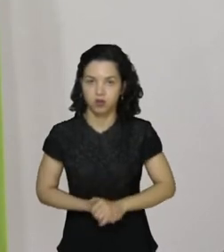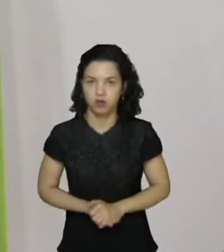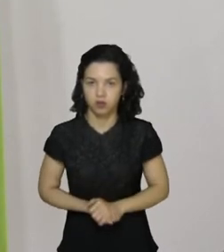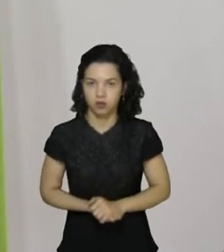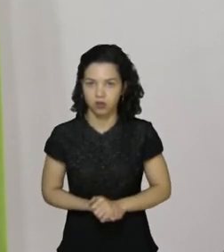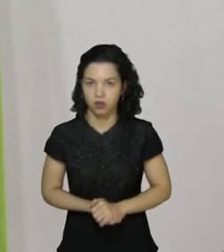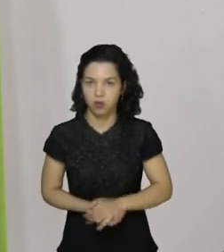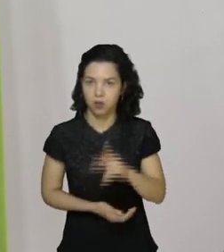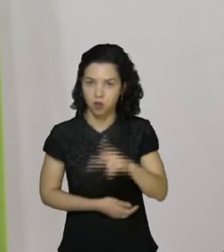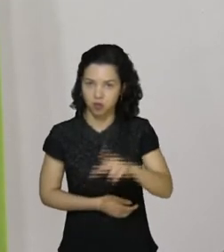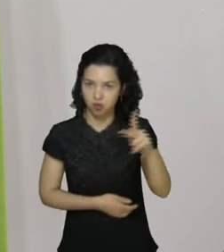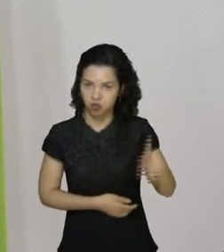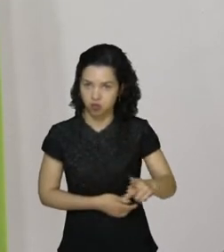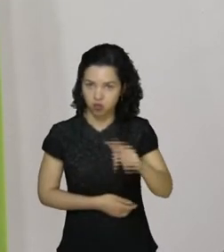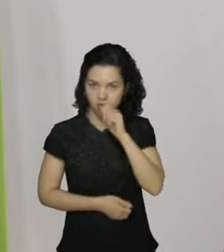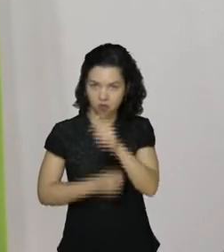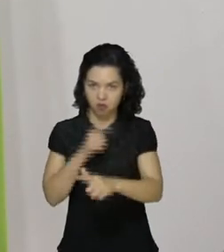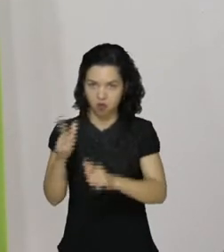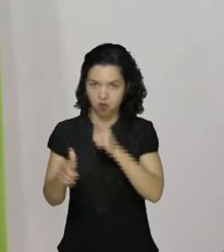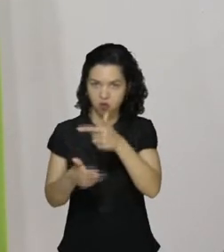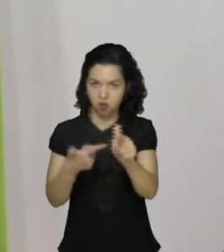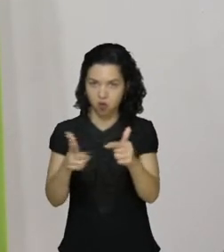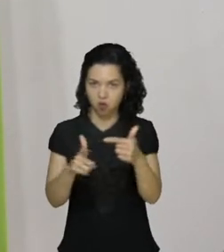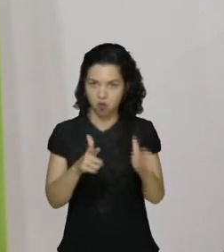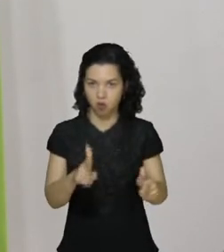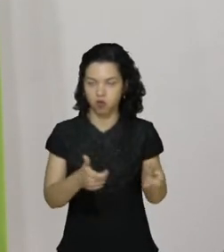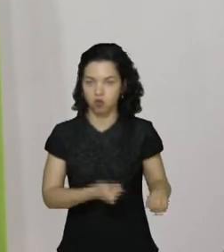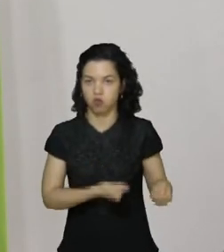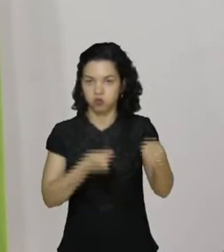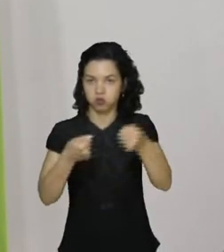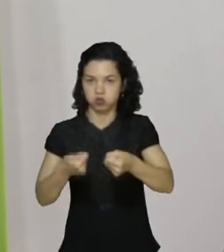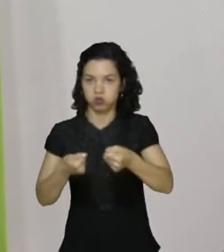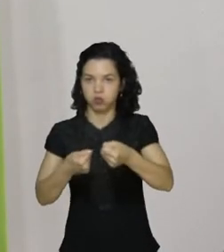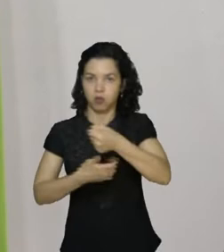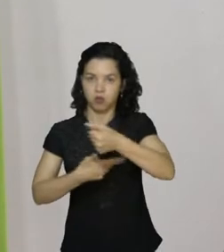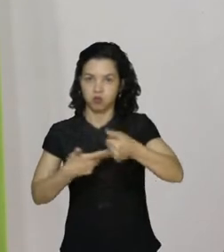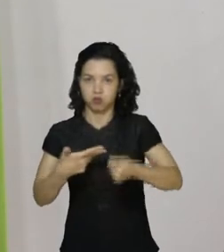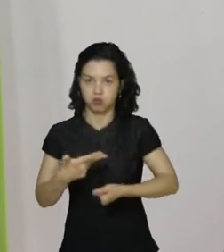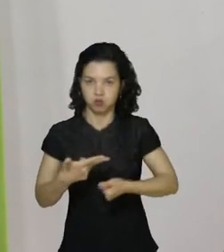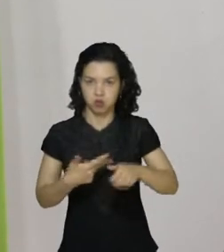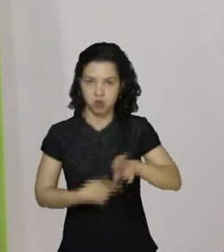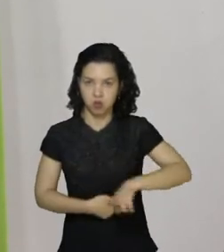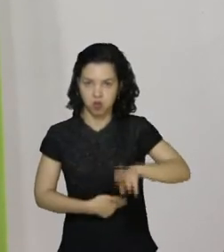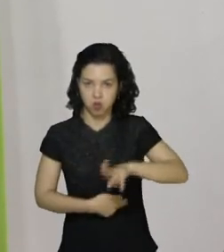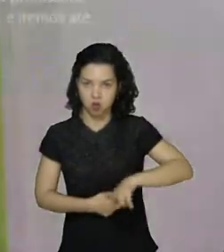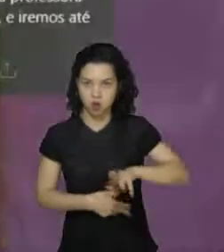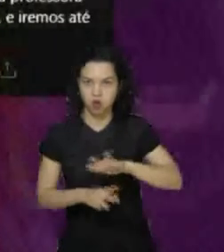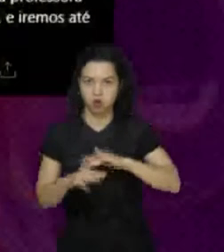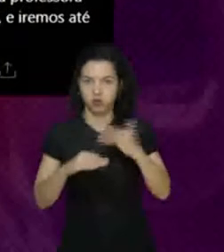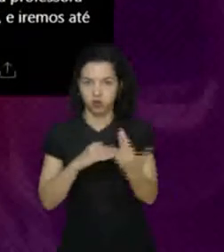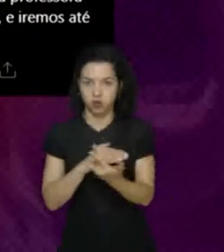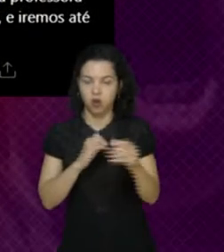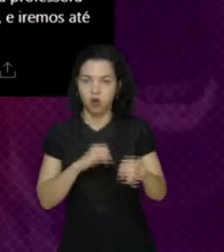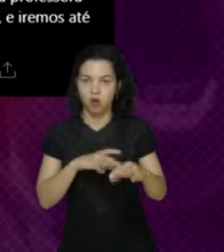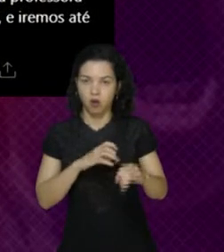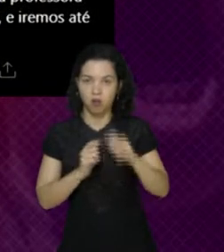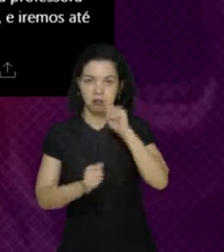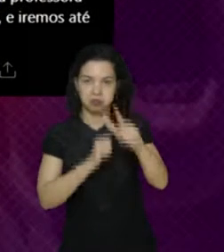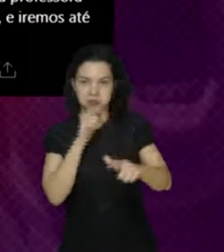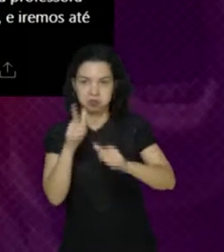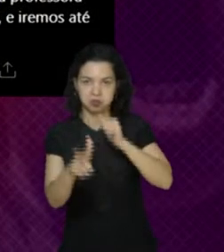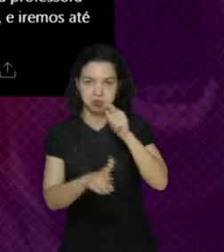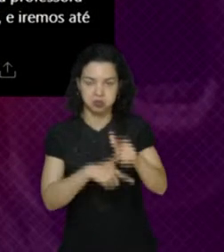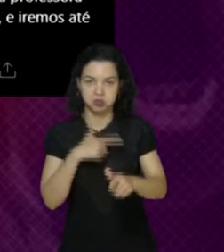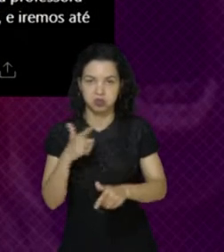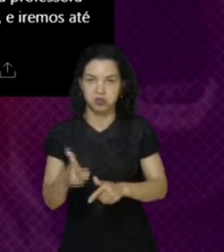que ofendeu os outros, em posição de poder, usa suas redes sociais, uma educadora, começa a xingar todo mundo, ela foi proposição de